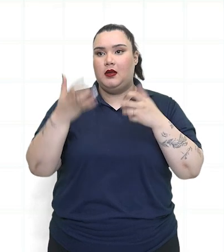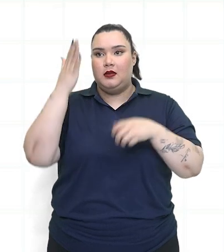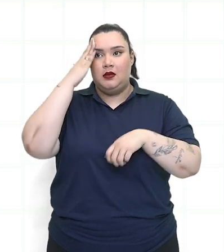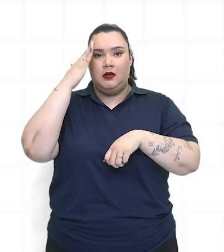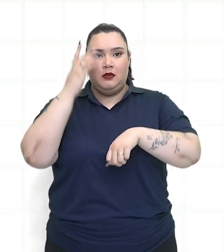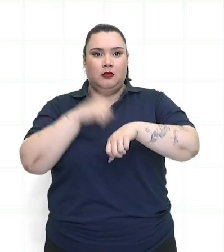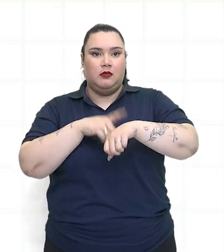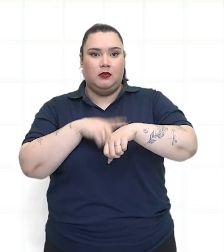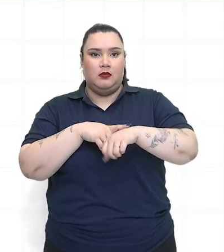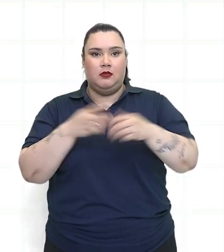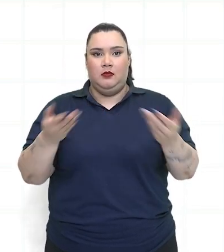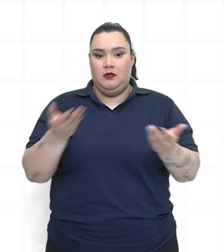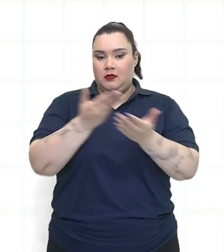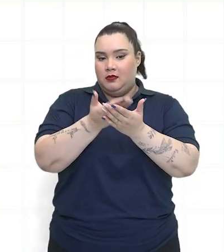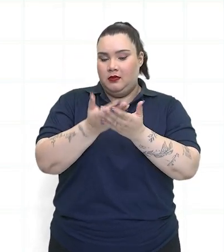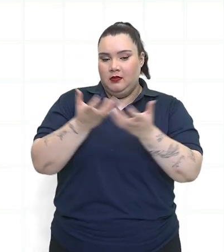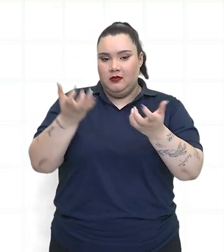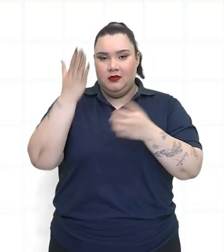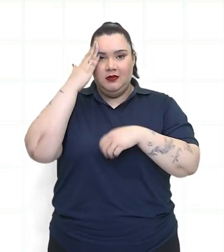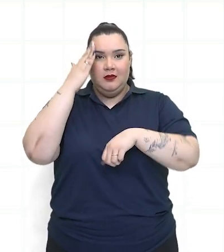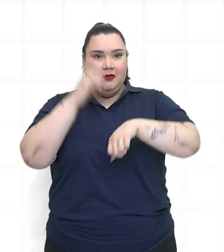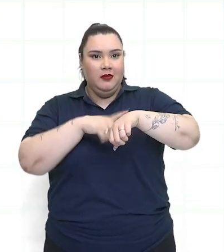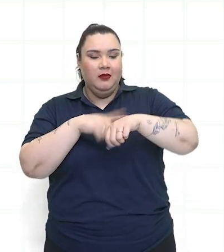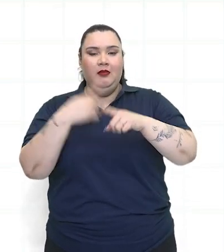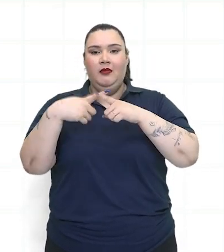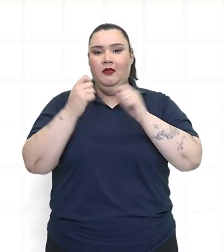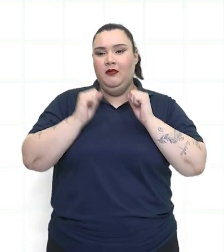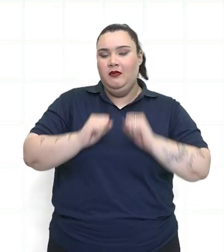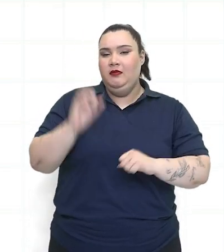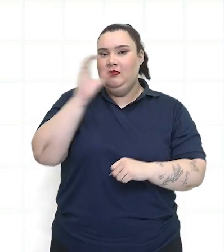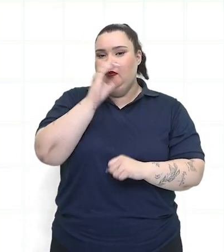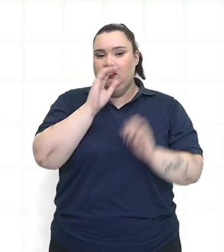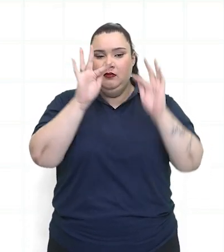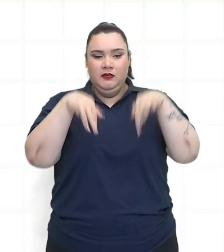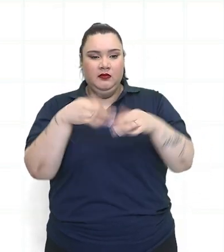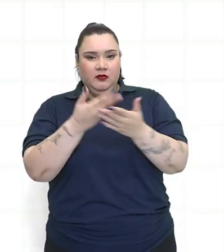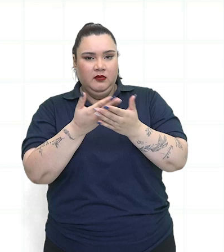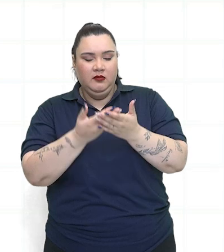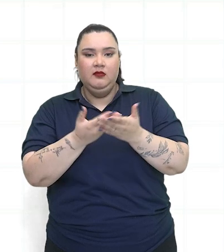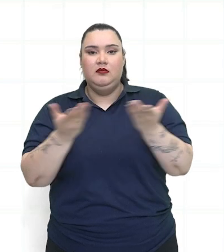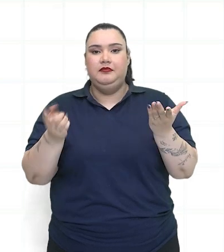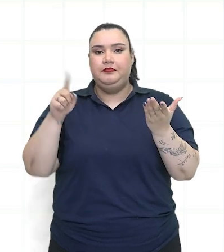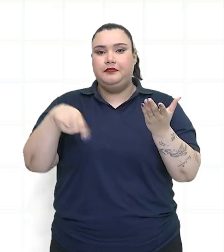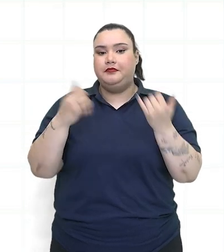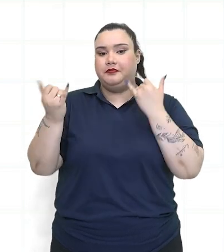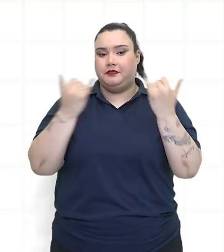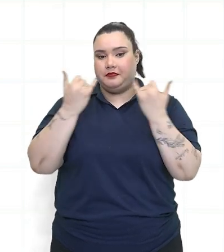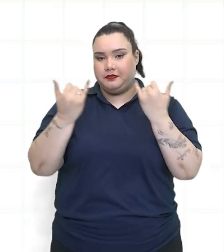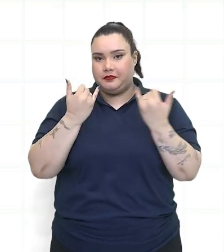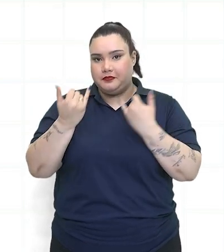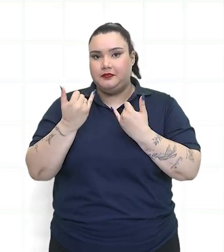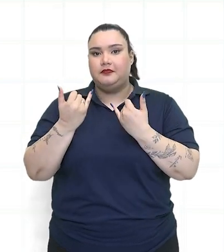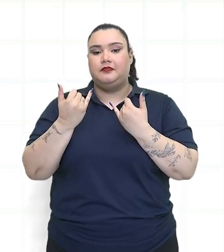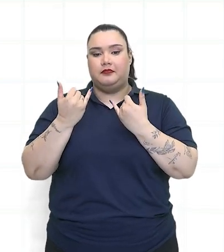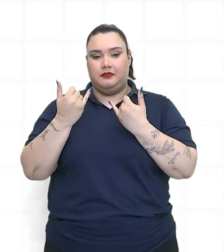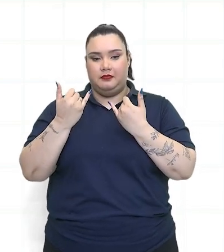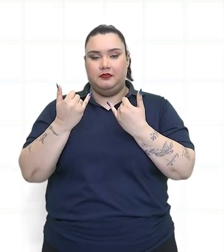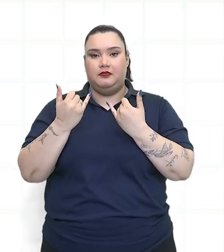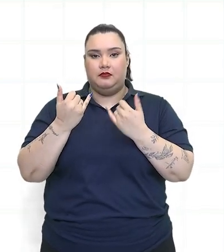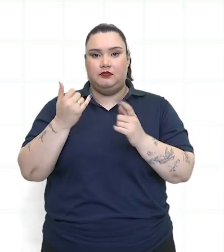Ele está estudando, ele quer saber das horas, ele está ansioso pelo final da aula. Tudo isso são inferências, são